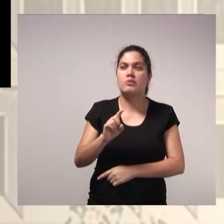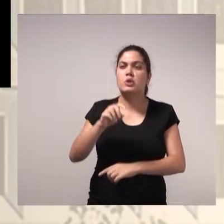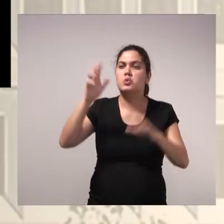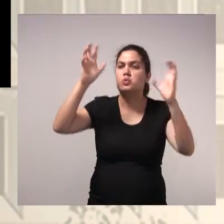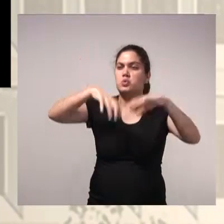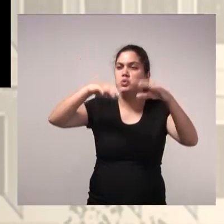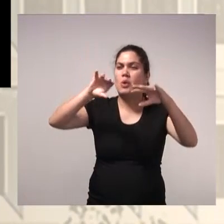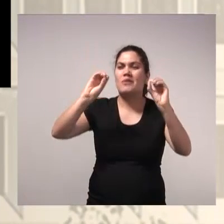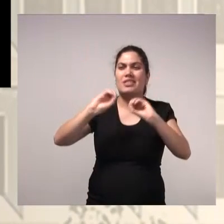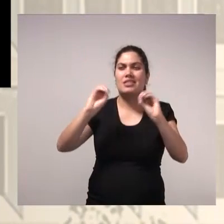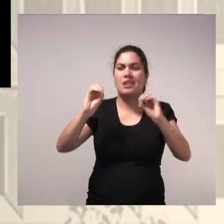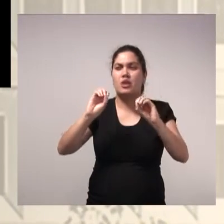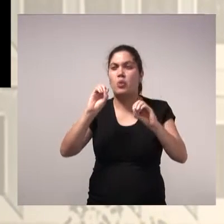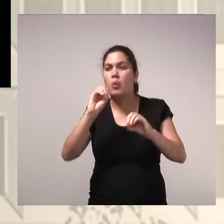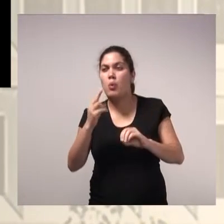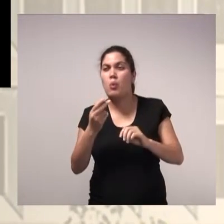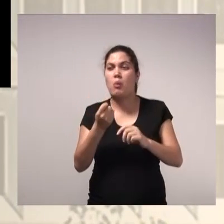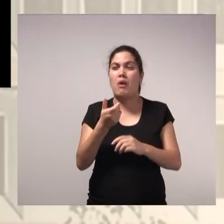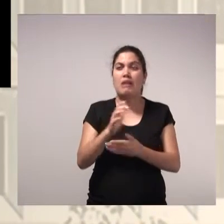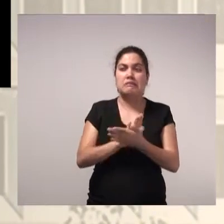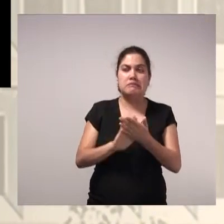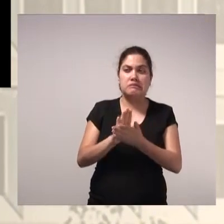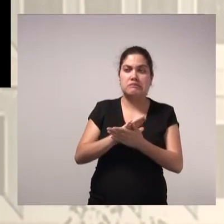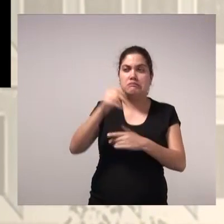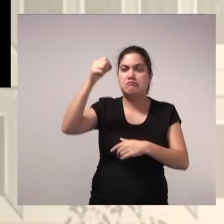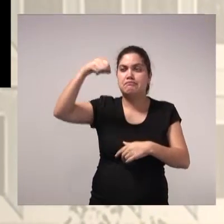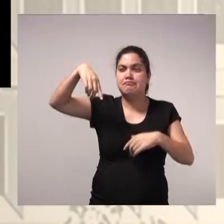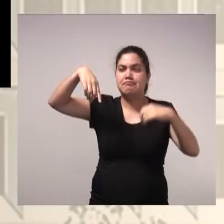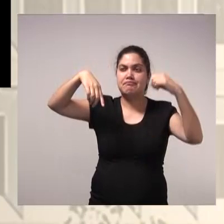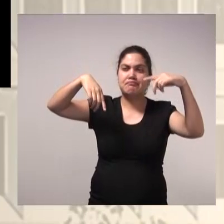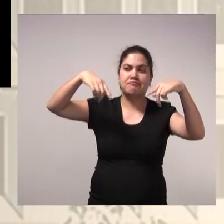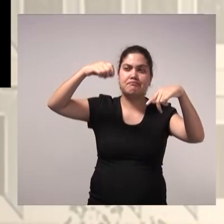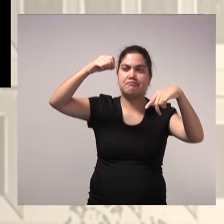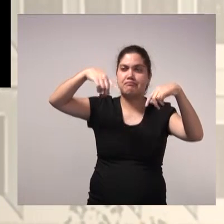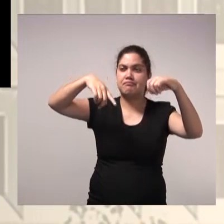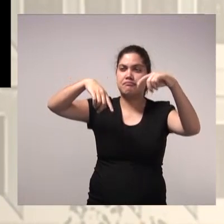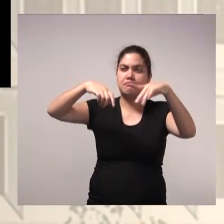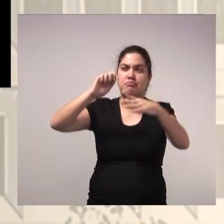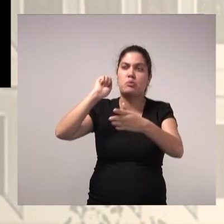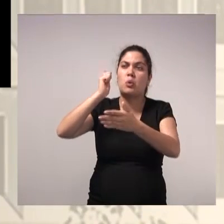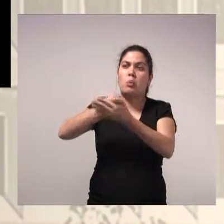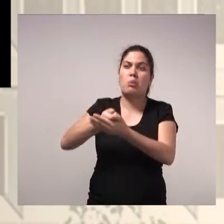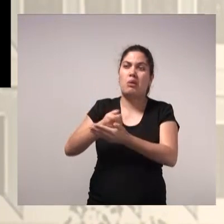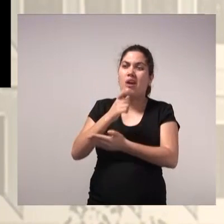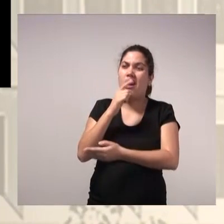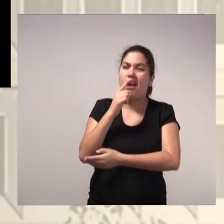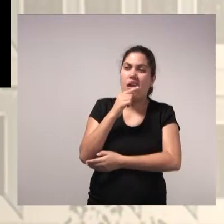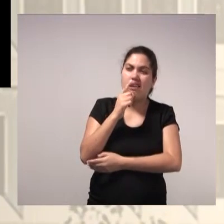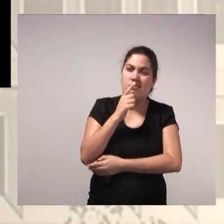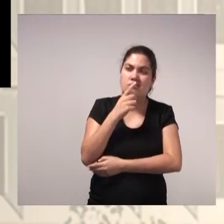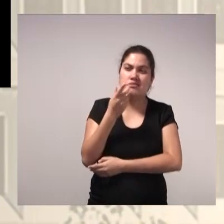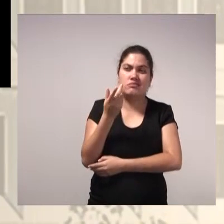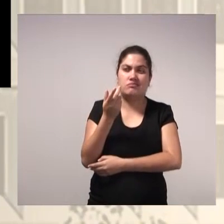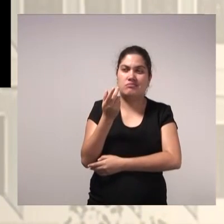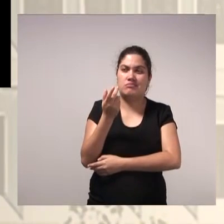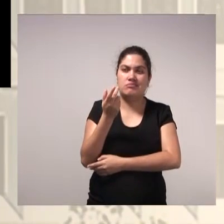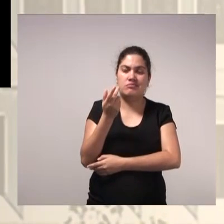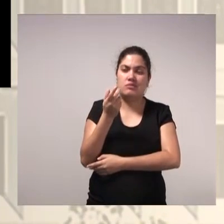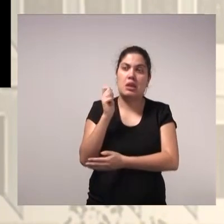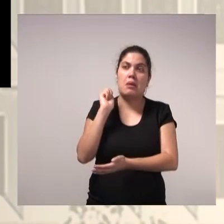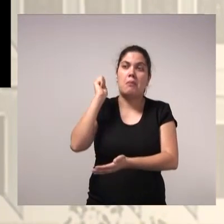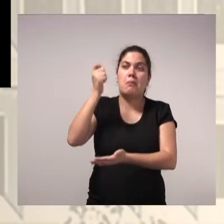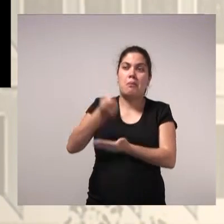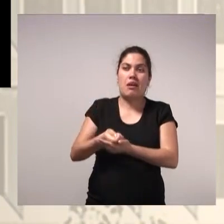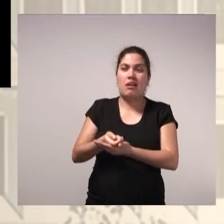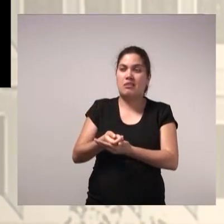nada ou quase nada, e que aí você estaria comprando água do concessionário, né? E pagando por